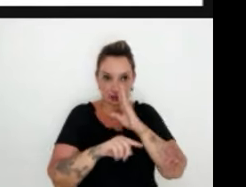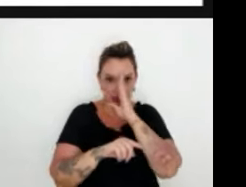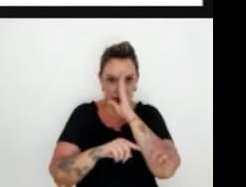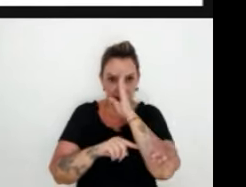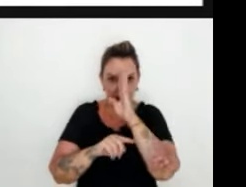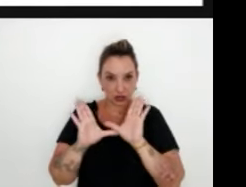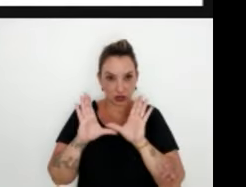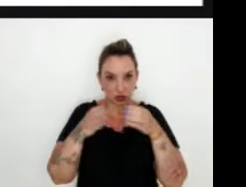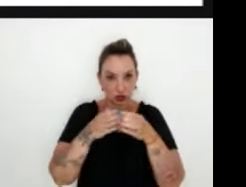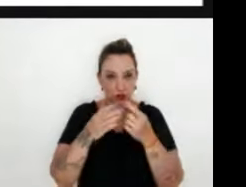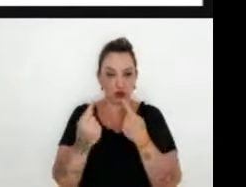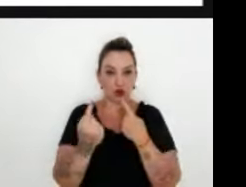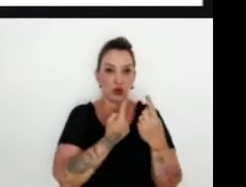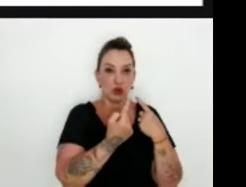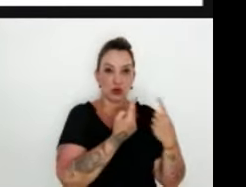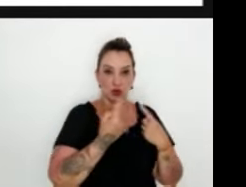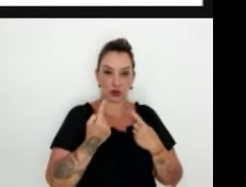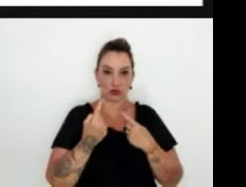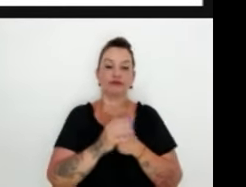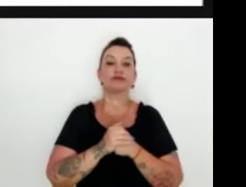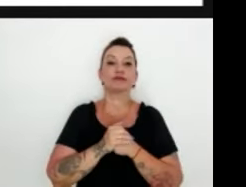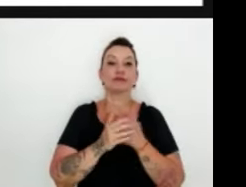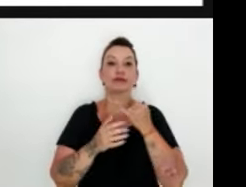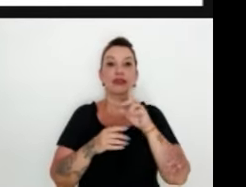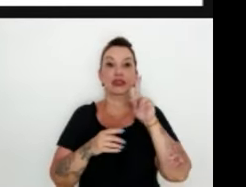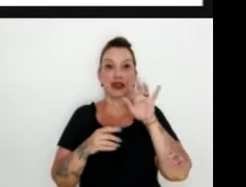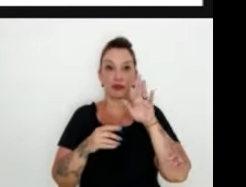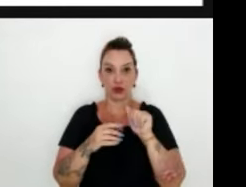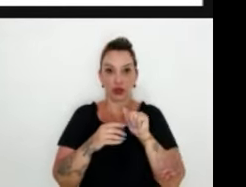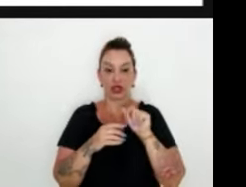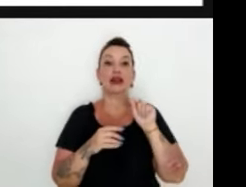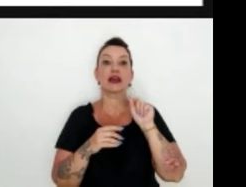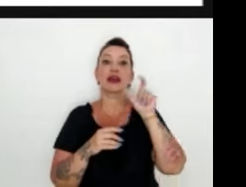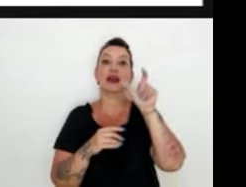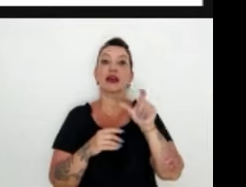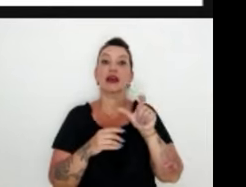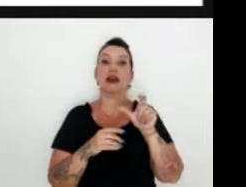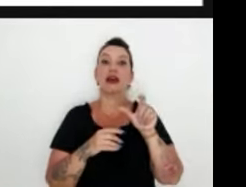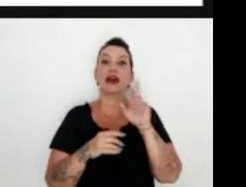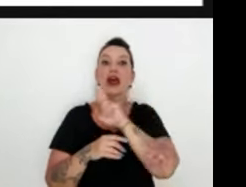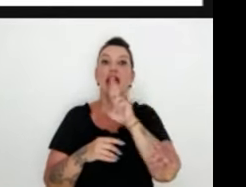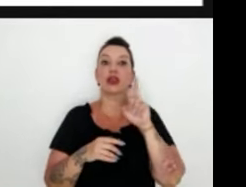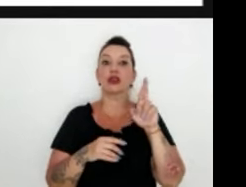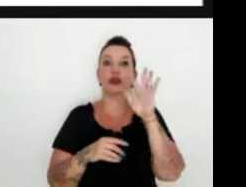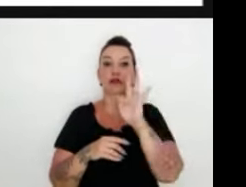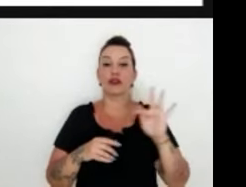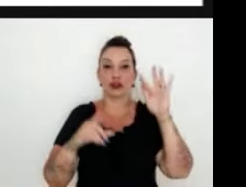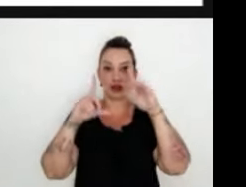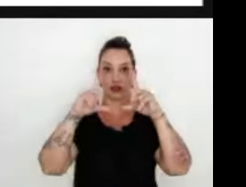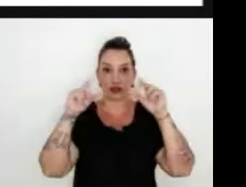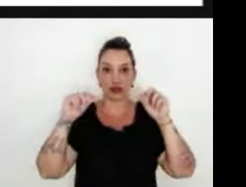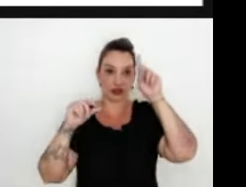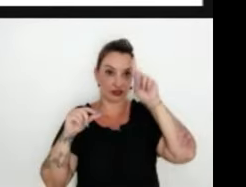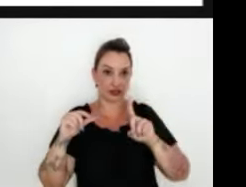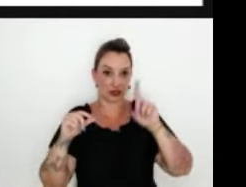relacionamento das suas vítimas. No caso da Débora, quem eram? A reitora da Universidade de Brasília, a diretora da Faculdade